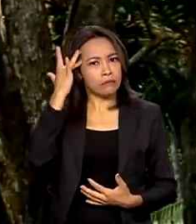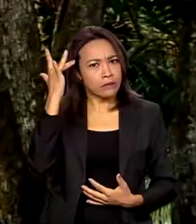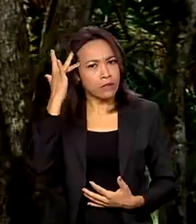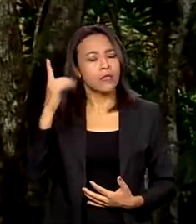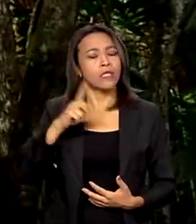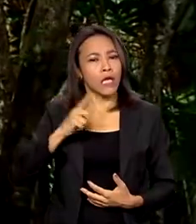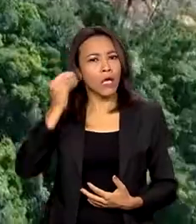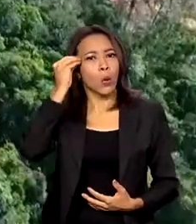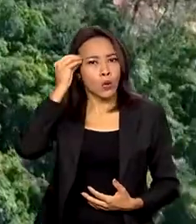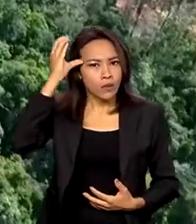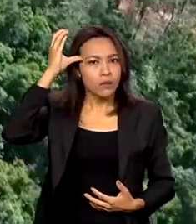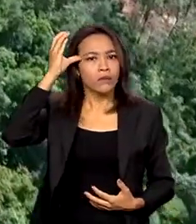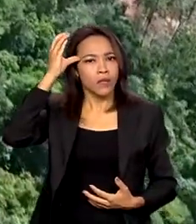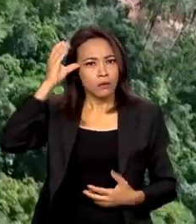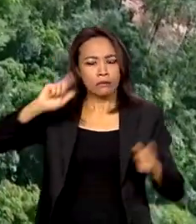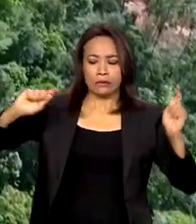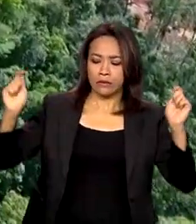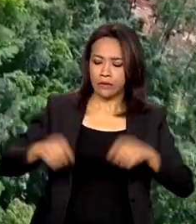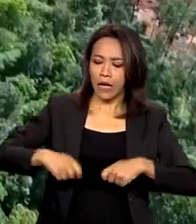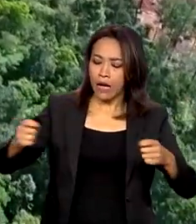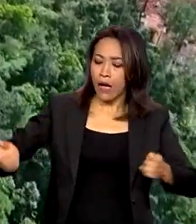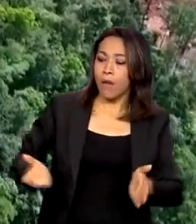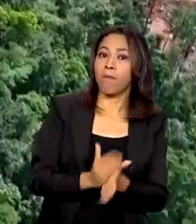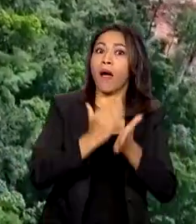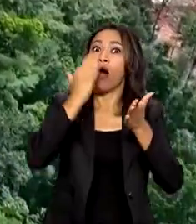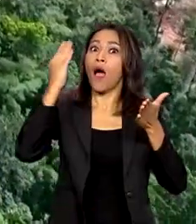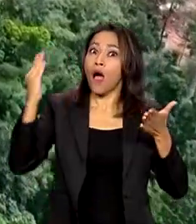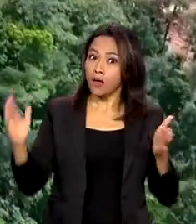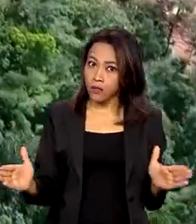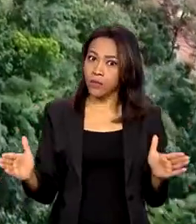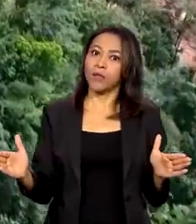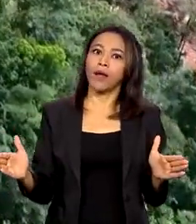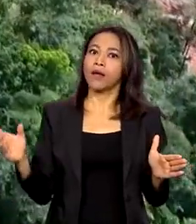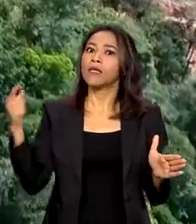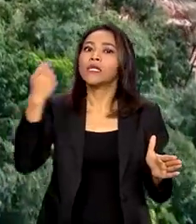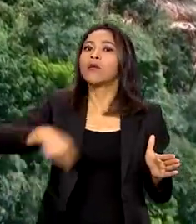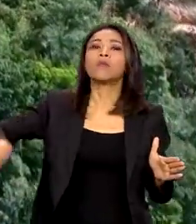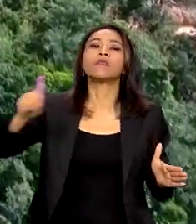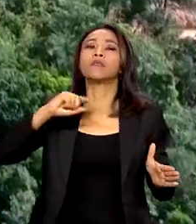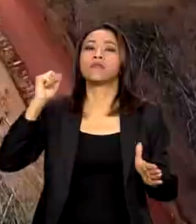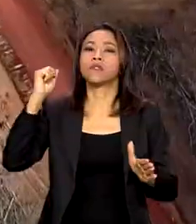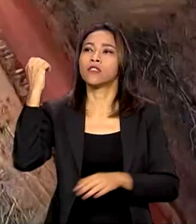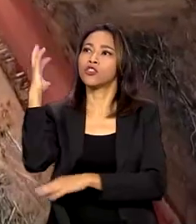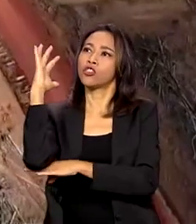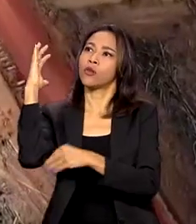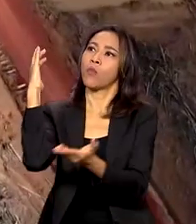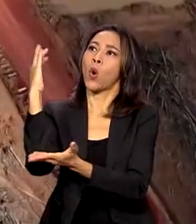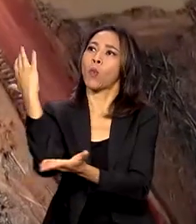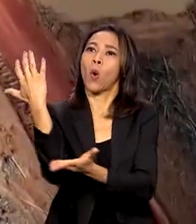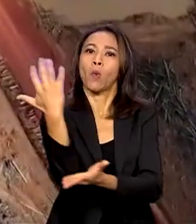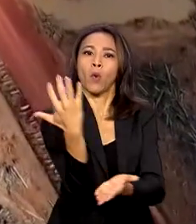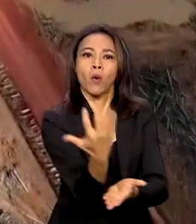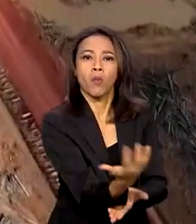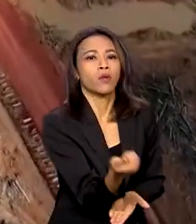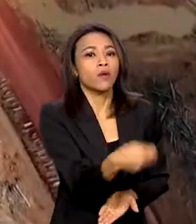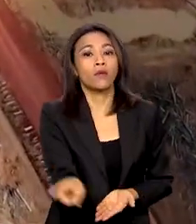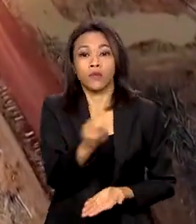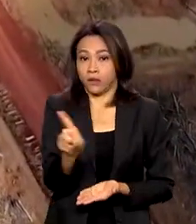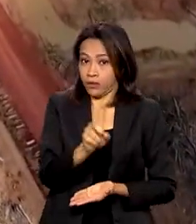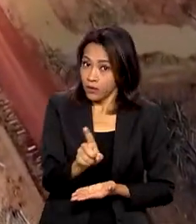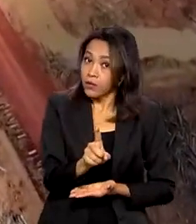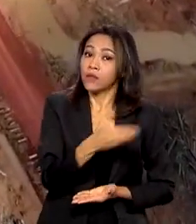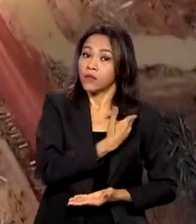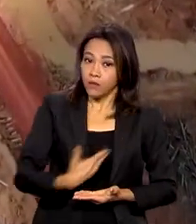suficiente para ampliar a produção sem aumentar o desmatamento e que o governo vai investir